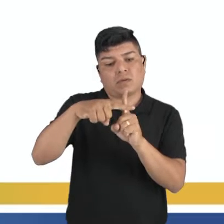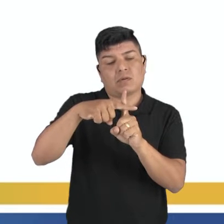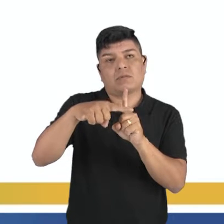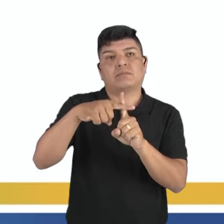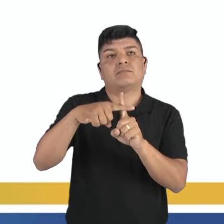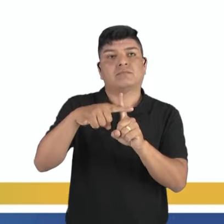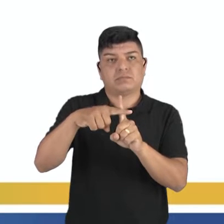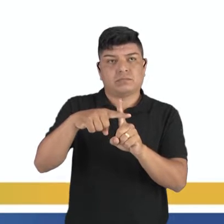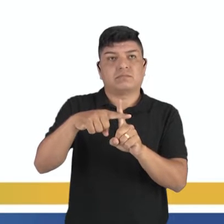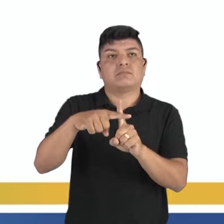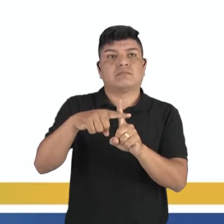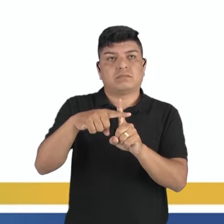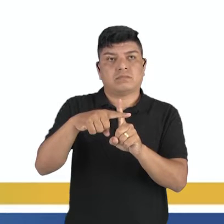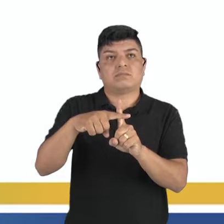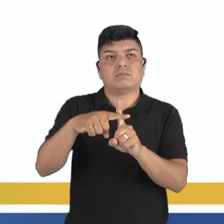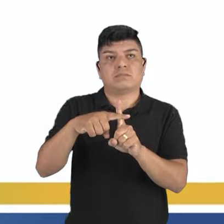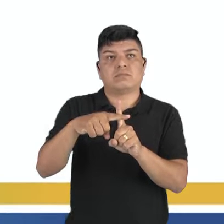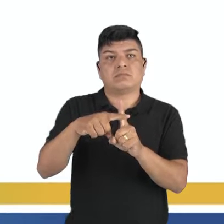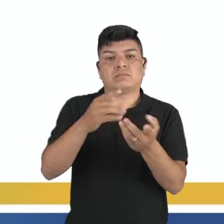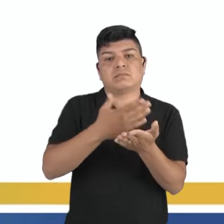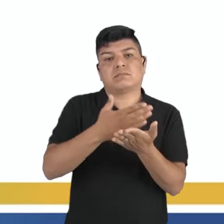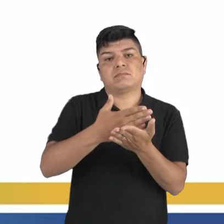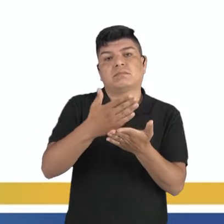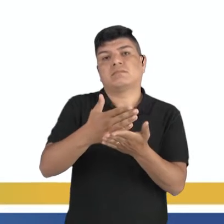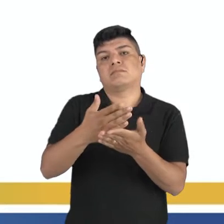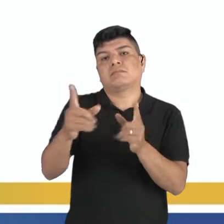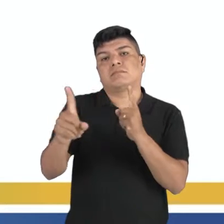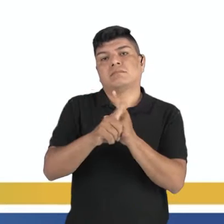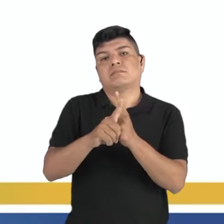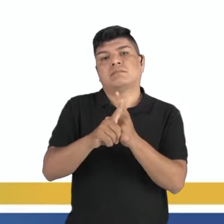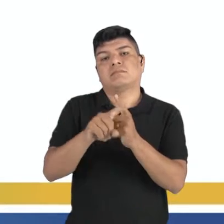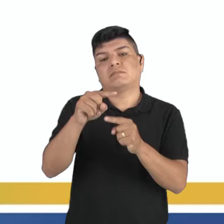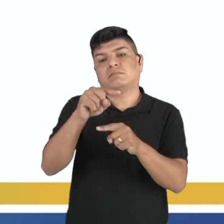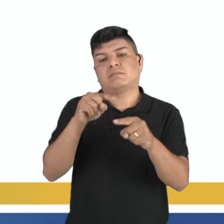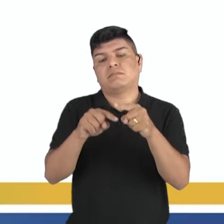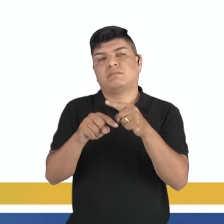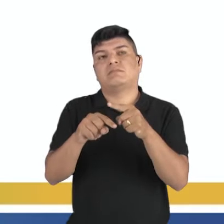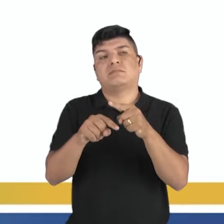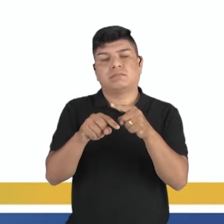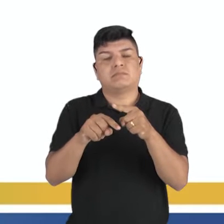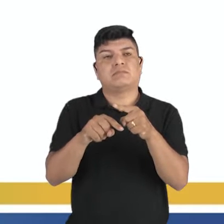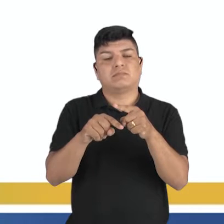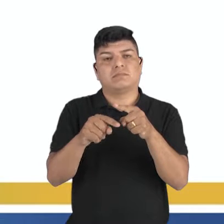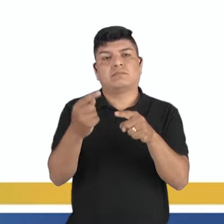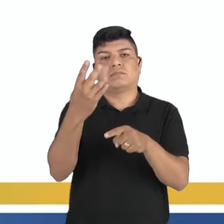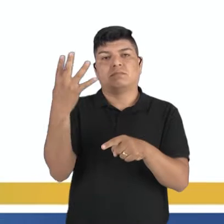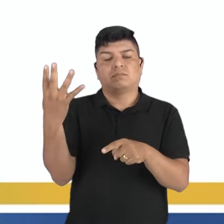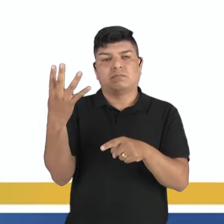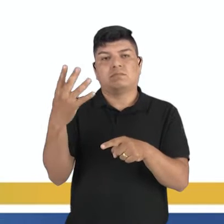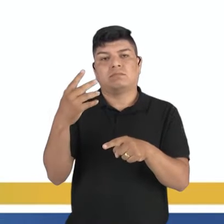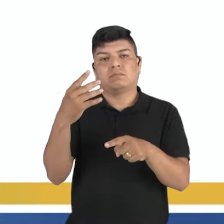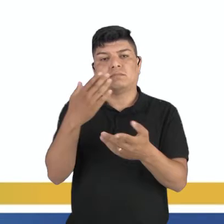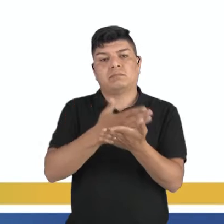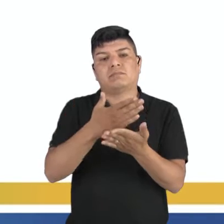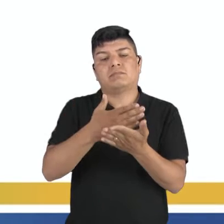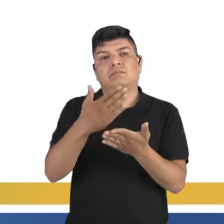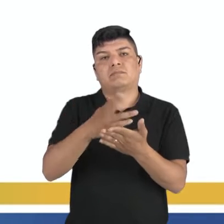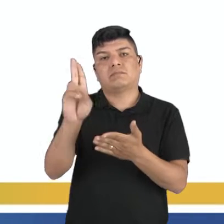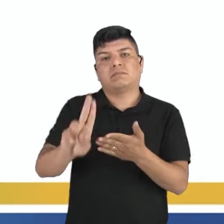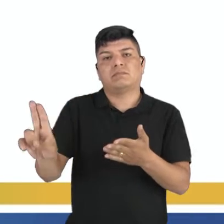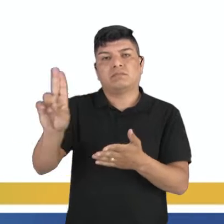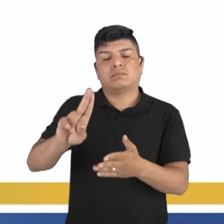um somatório, entre as parcelas envolvidas e dividir, pela quantidade de parcelas